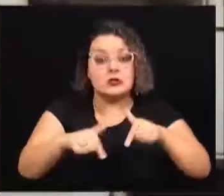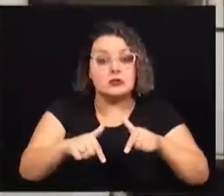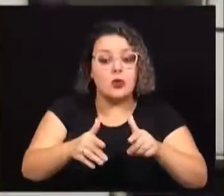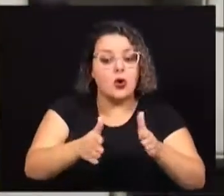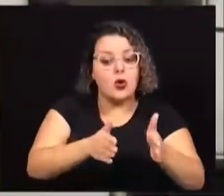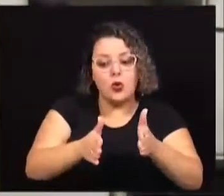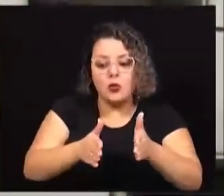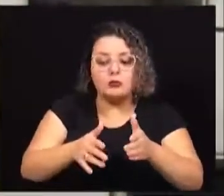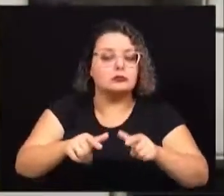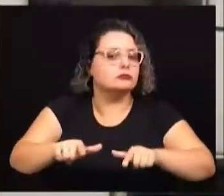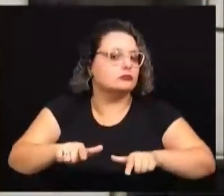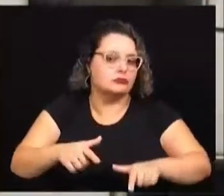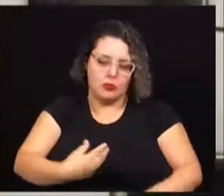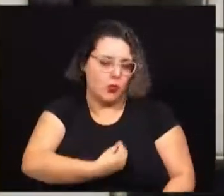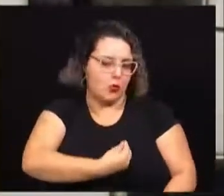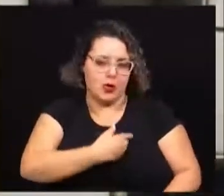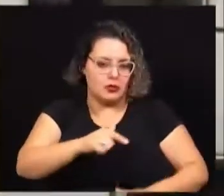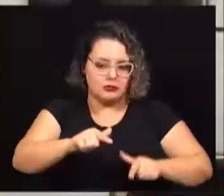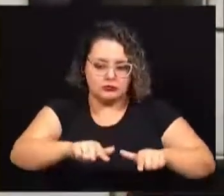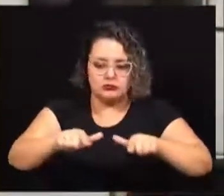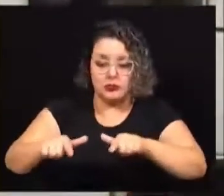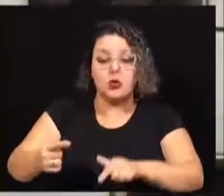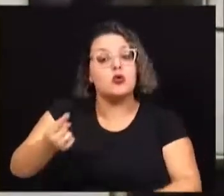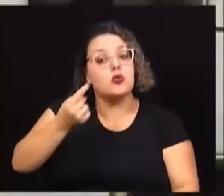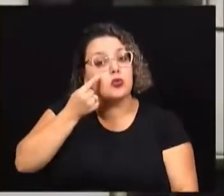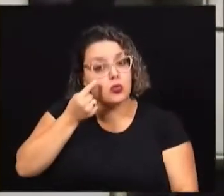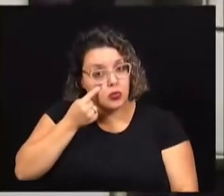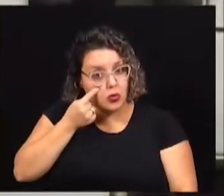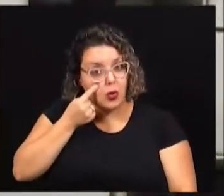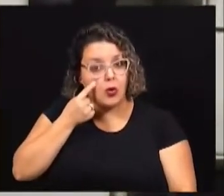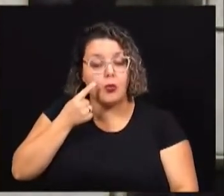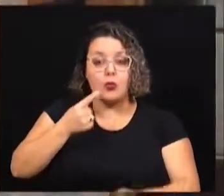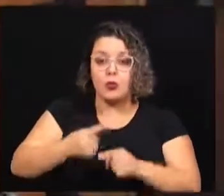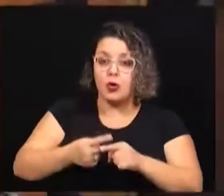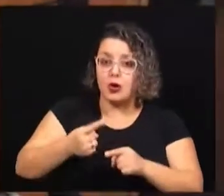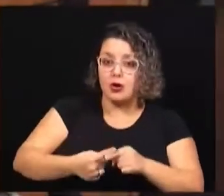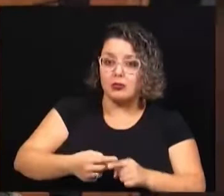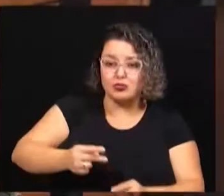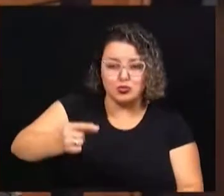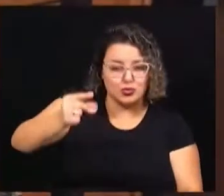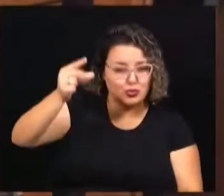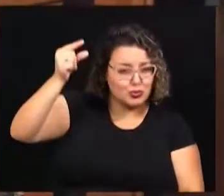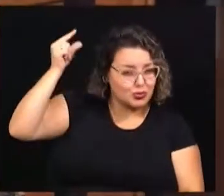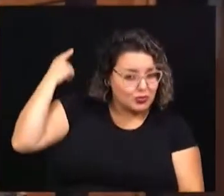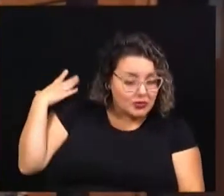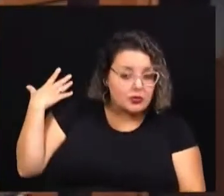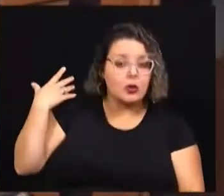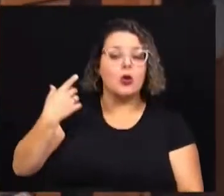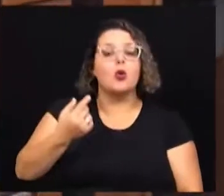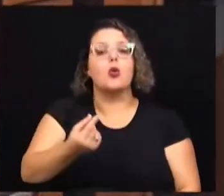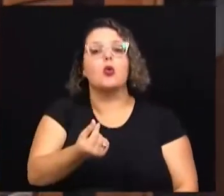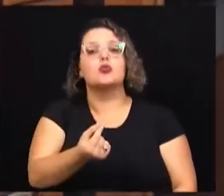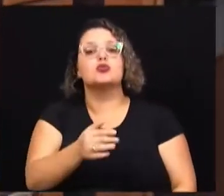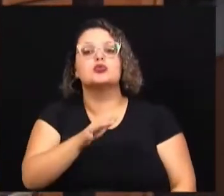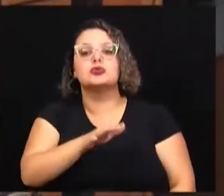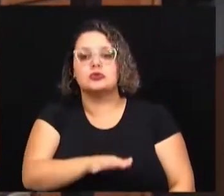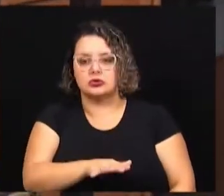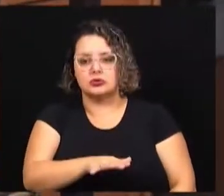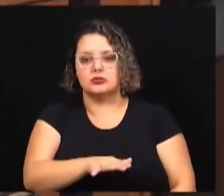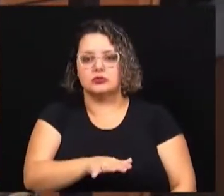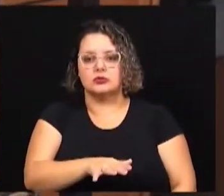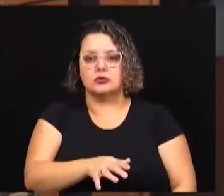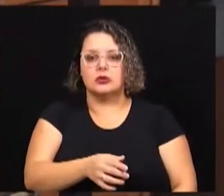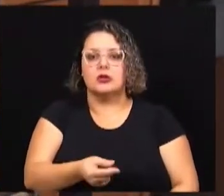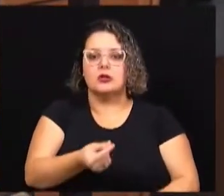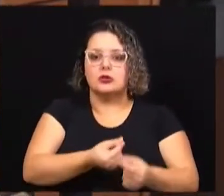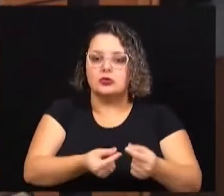trabalhou em algum lugar, em algum momento na tua vida, vai lá e checa, porque mesmo quem tenha trabalhado lá atrás, esse dinheiro está lá retido